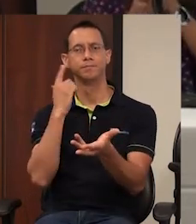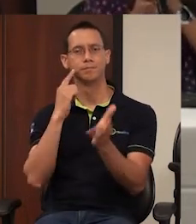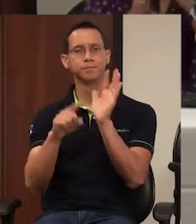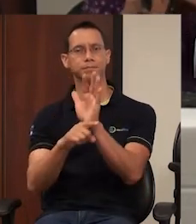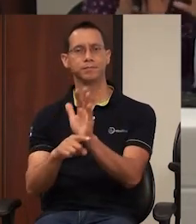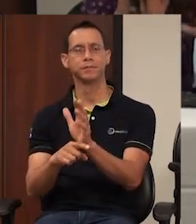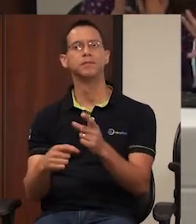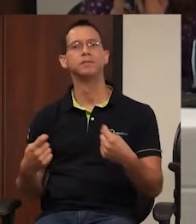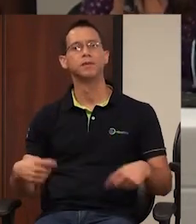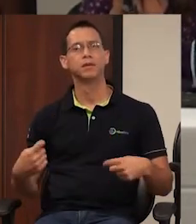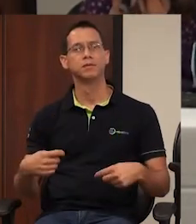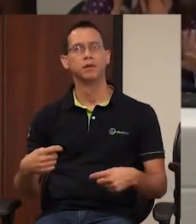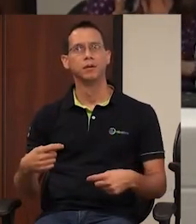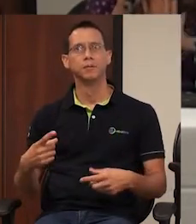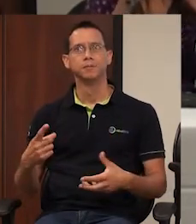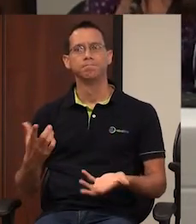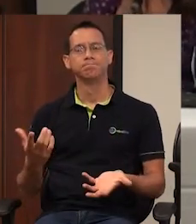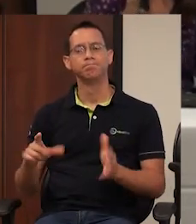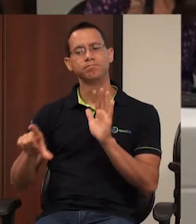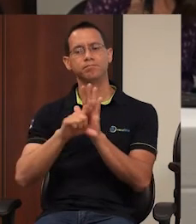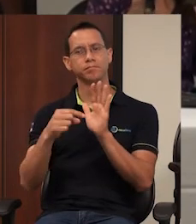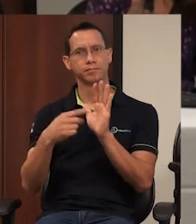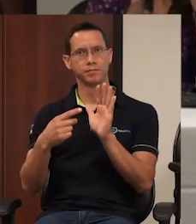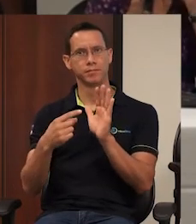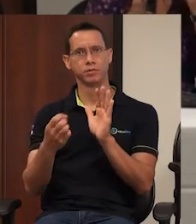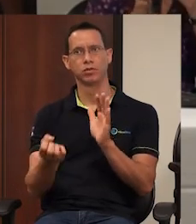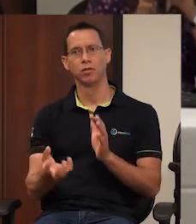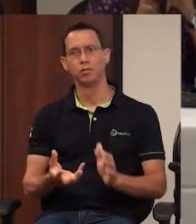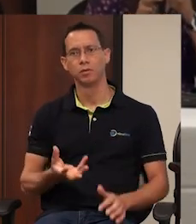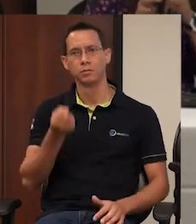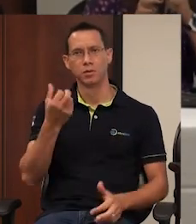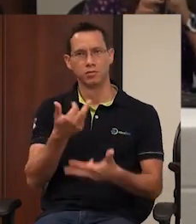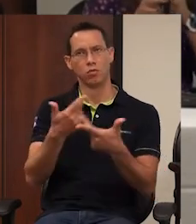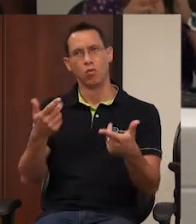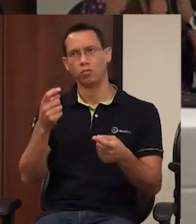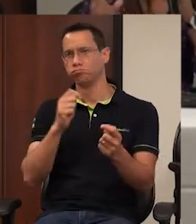ela tem que ser definida hoje pela nossa lei só para fins patrimoniais ou negociais.